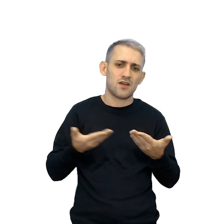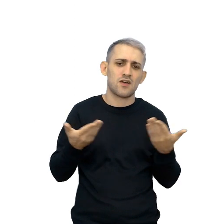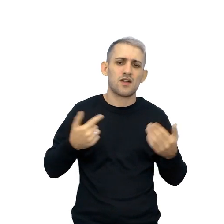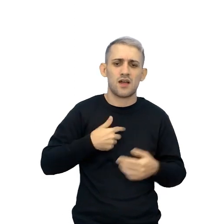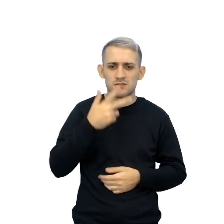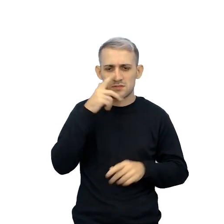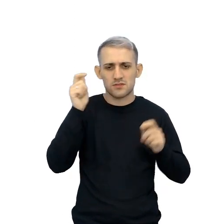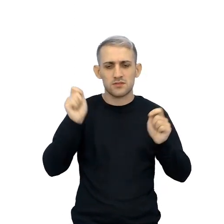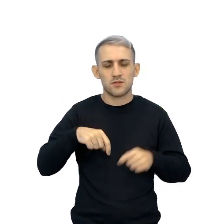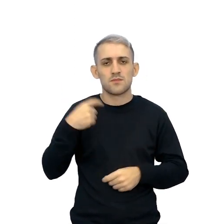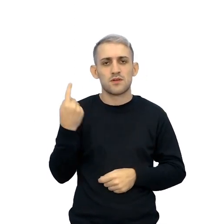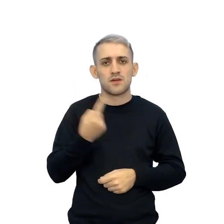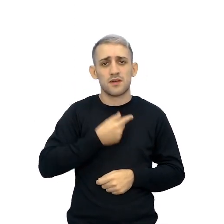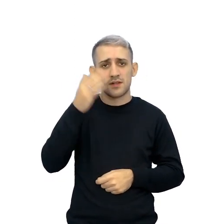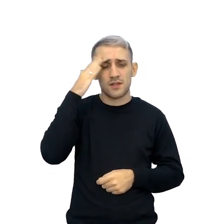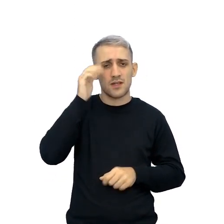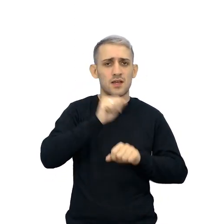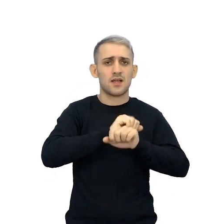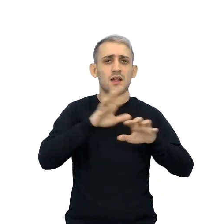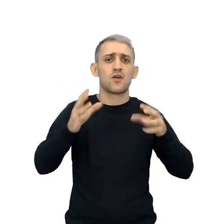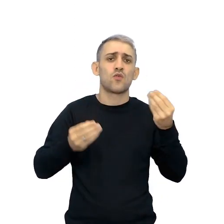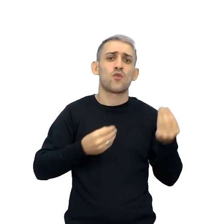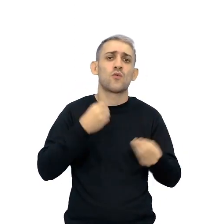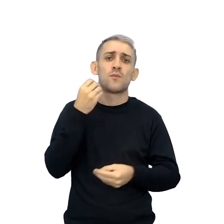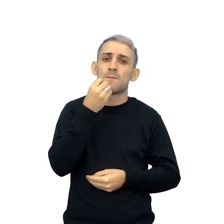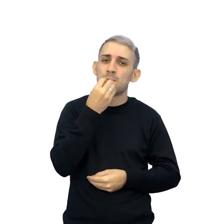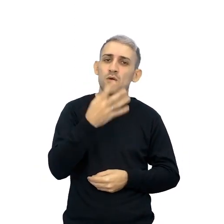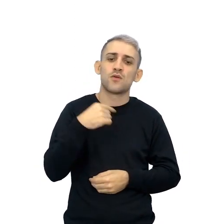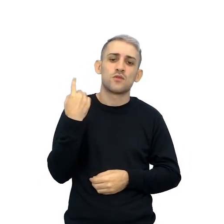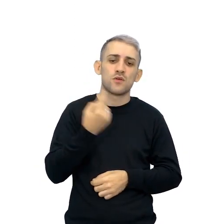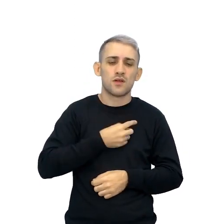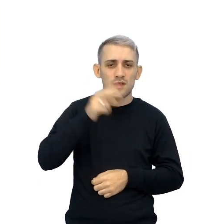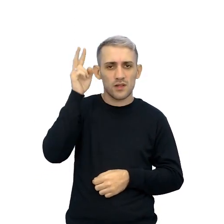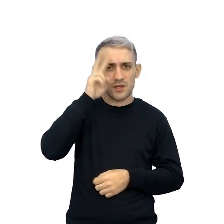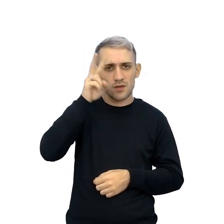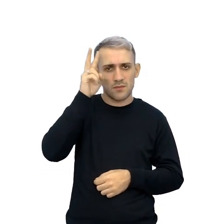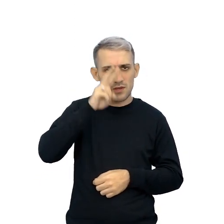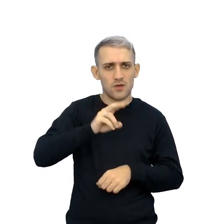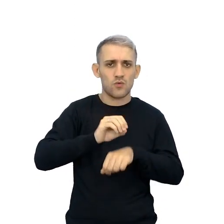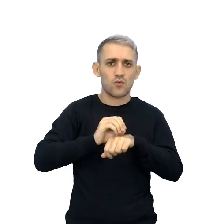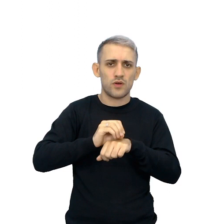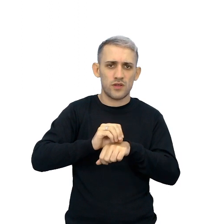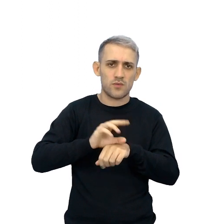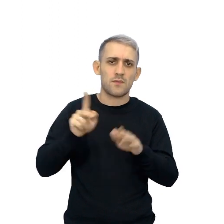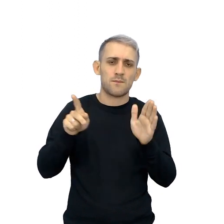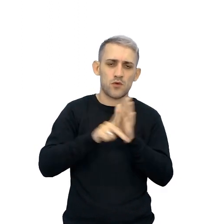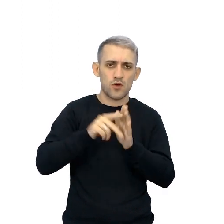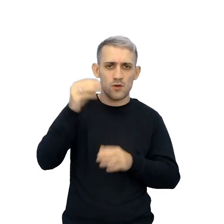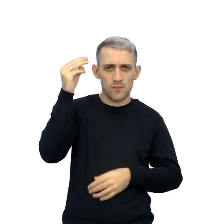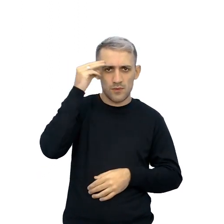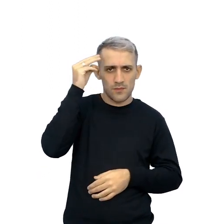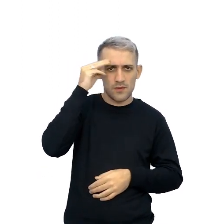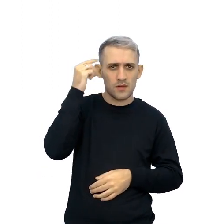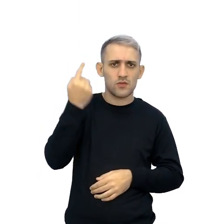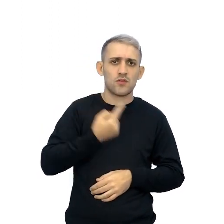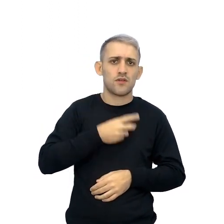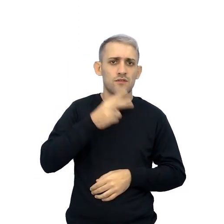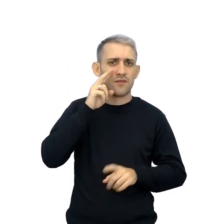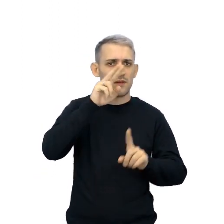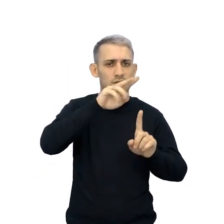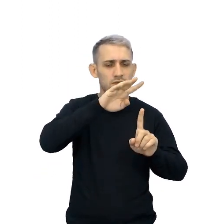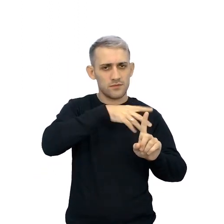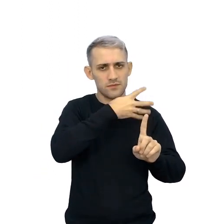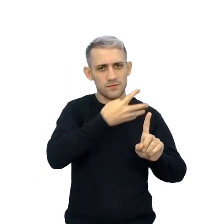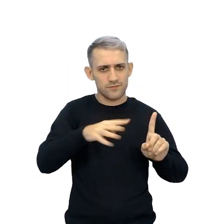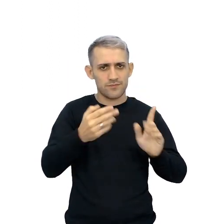deu para a gente uma luz. Como que é interessante a gente resgatar realmente esse conhecimento que nós temos de memória, ou seja, ver esse gráfico e depois